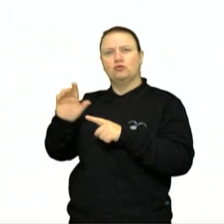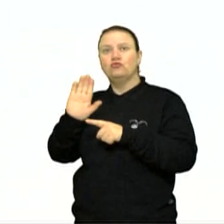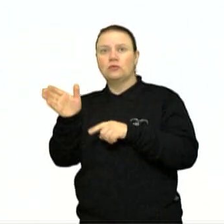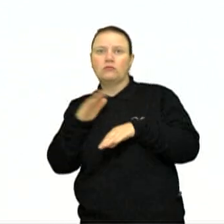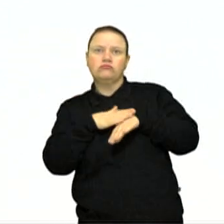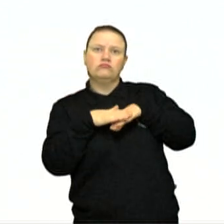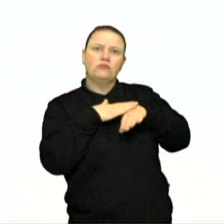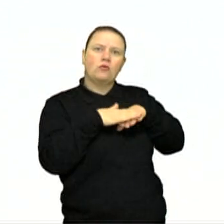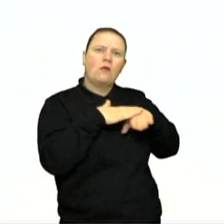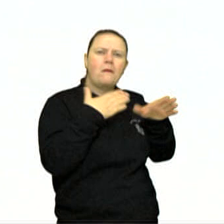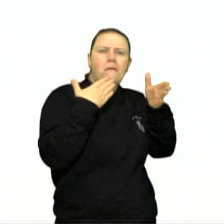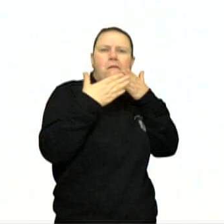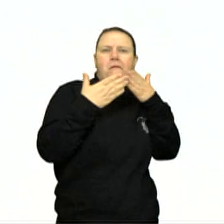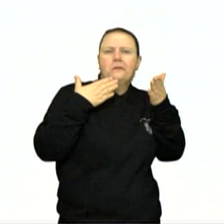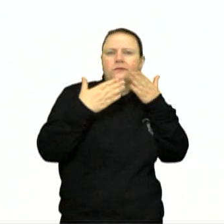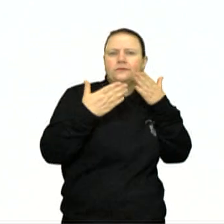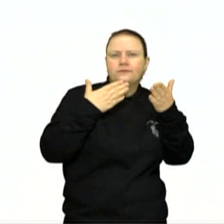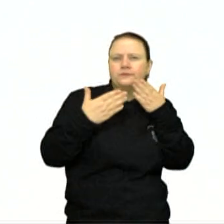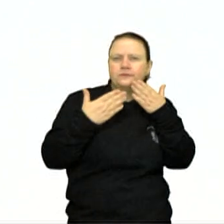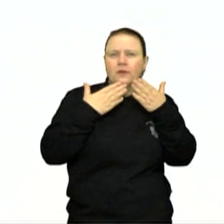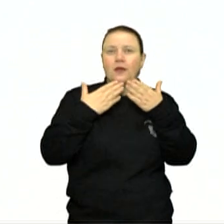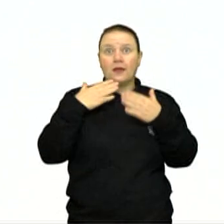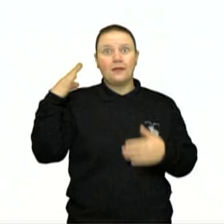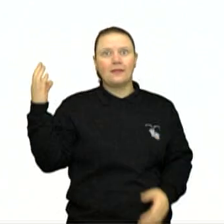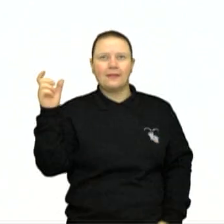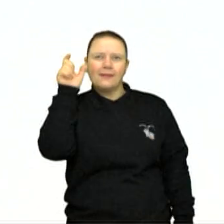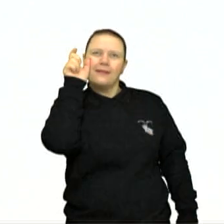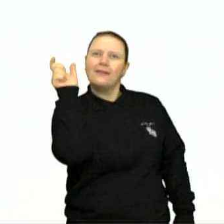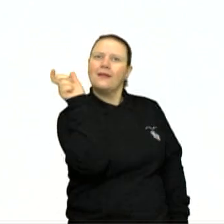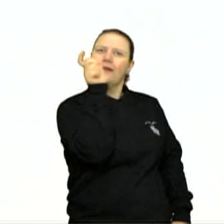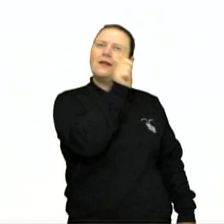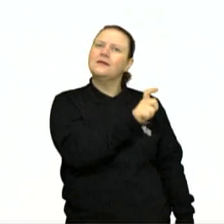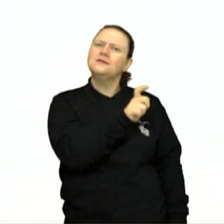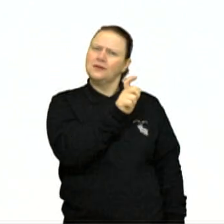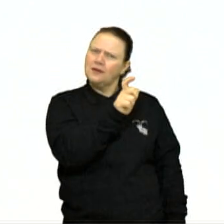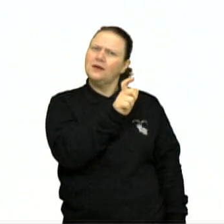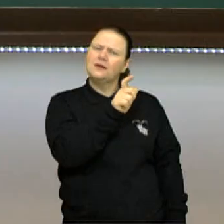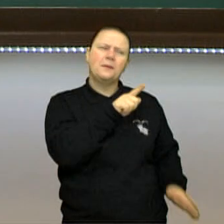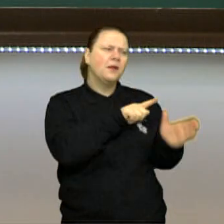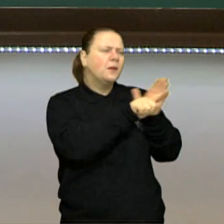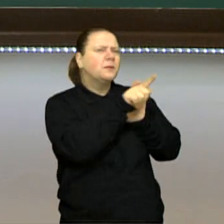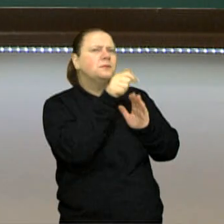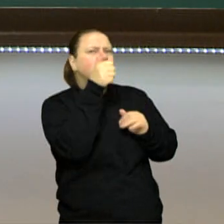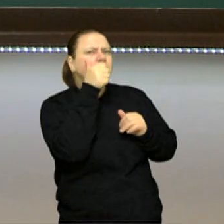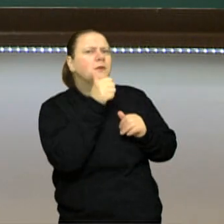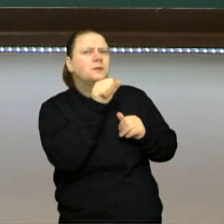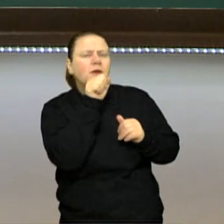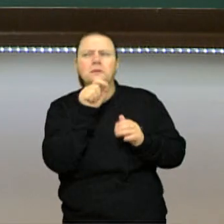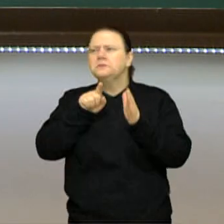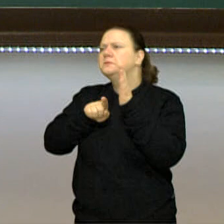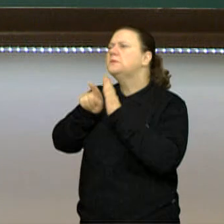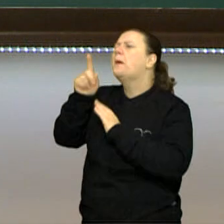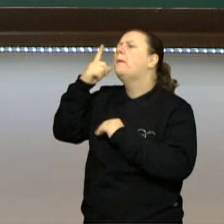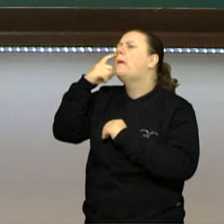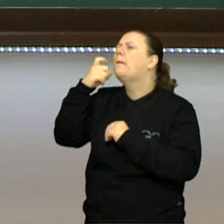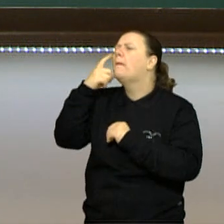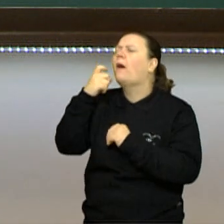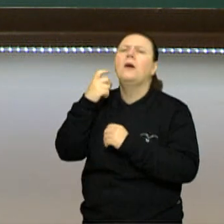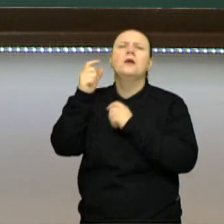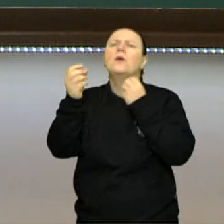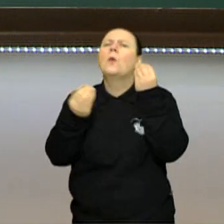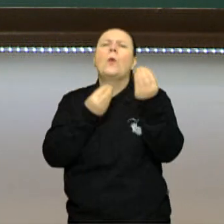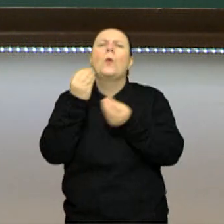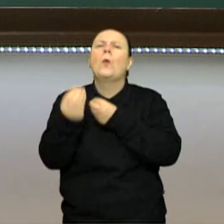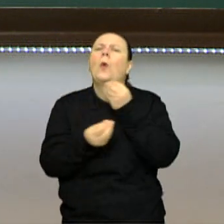você descobrir a sua história, as suas origens, né? Então, pesquisa aí, pergunta para o pai, para a mãe, para a tia, para entender um pouquinho da sua